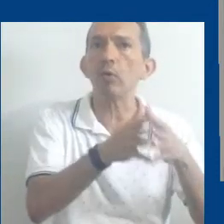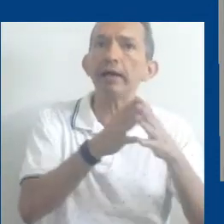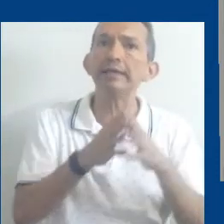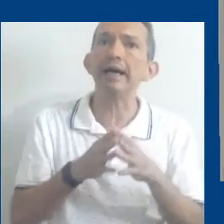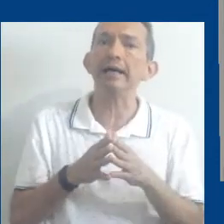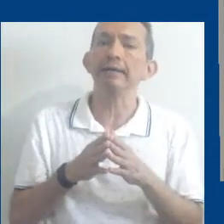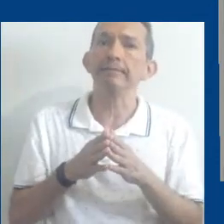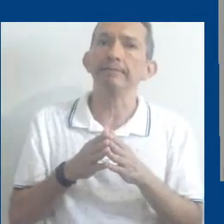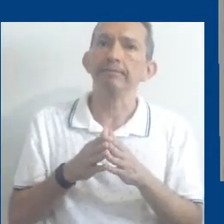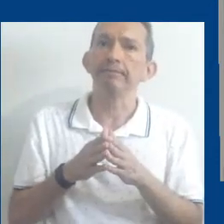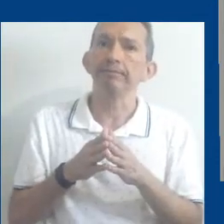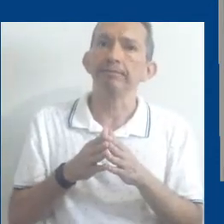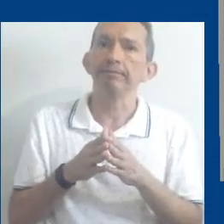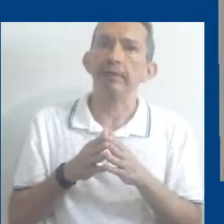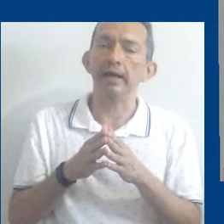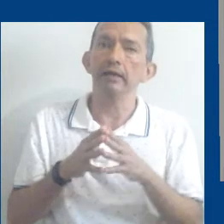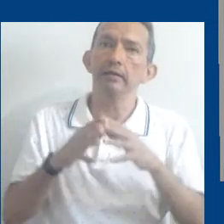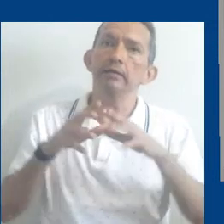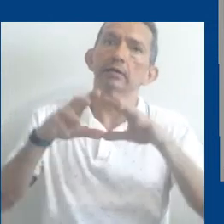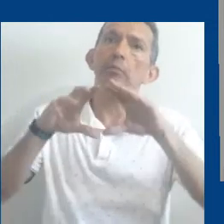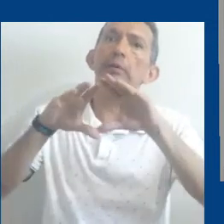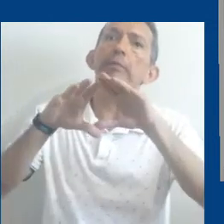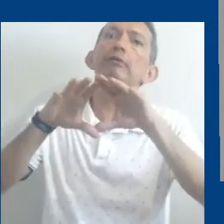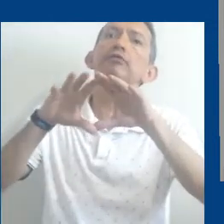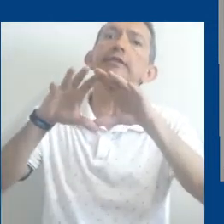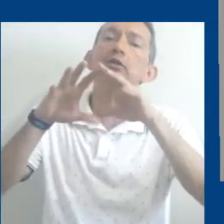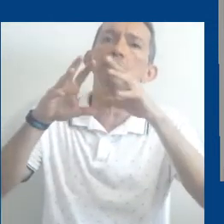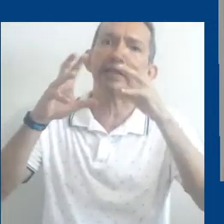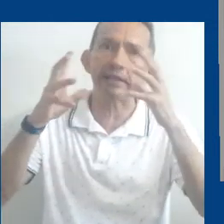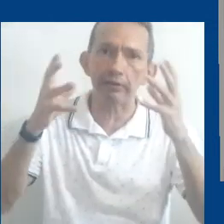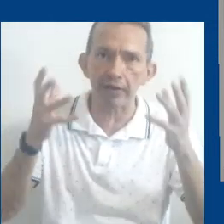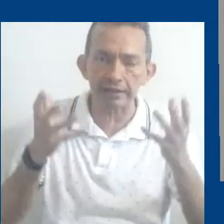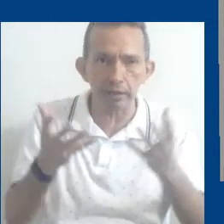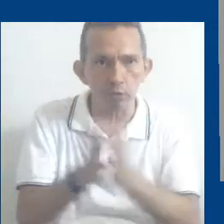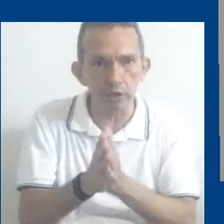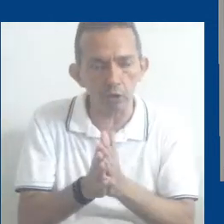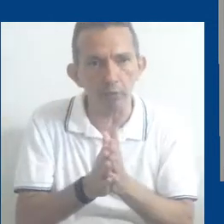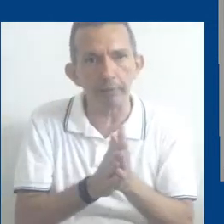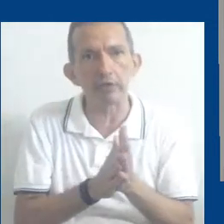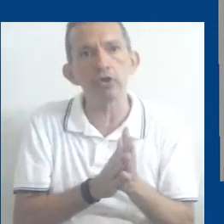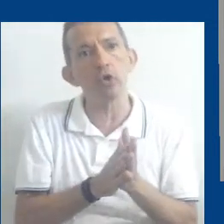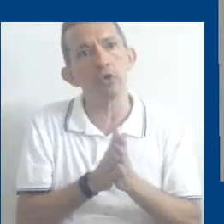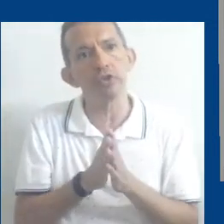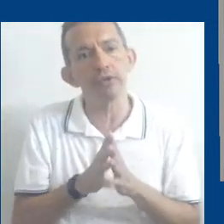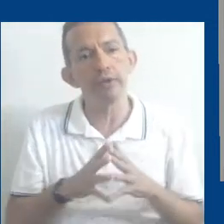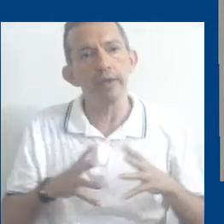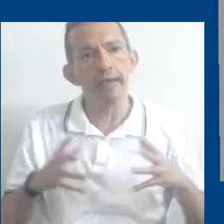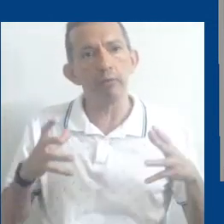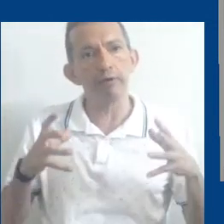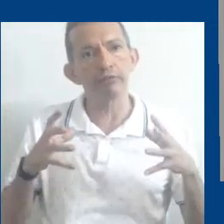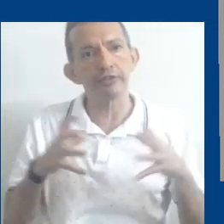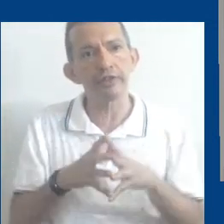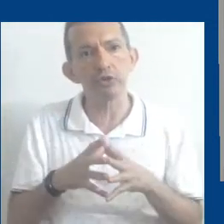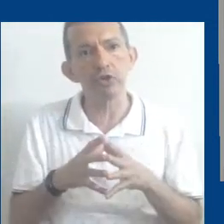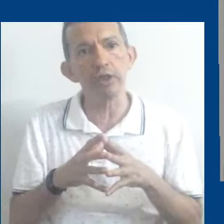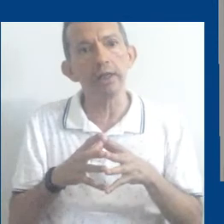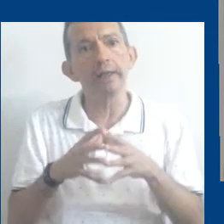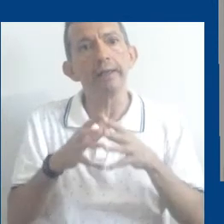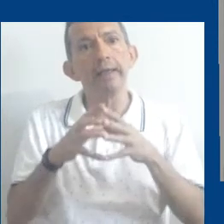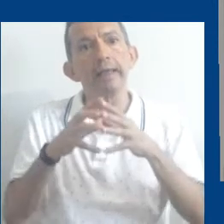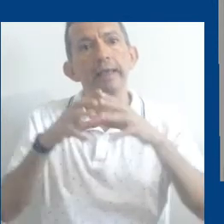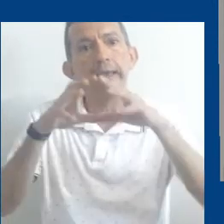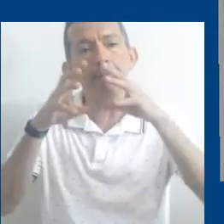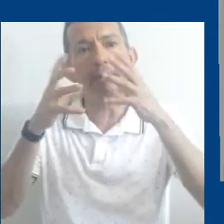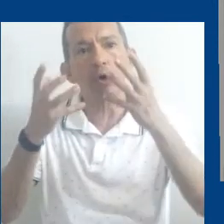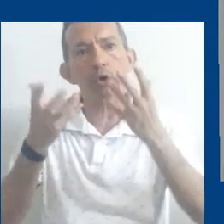serve para guardar, tá? Então, a primeira função que você vai atribuir ao complexo de Golgi é uma função de